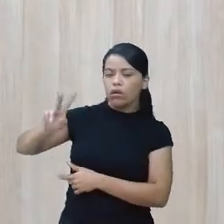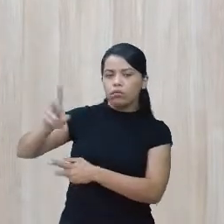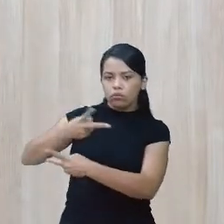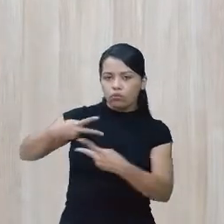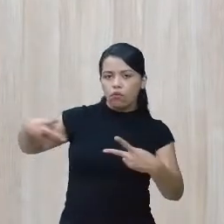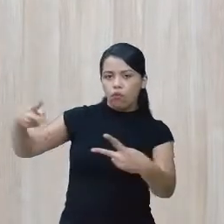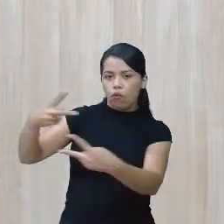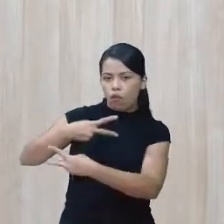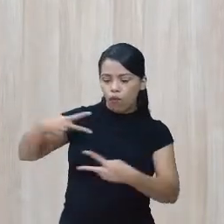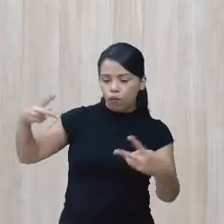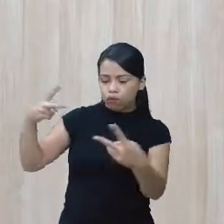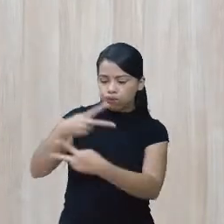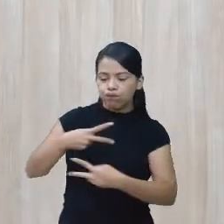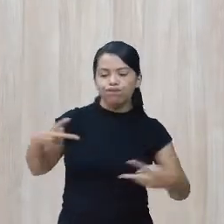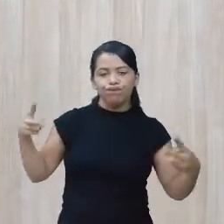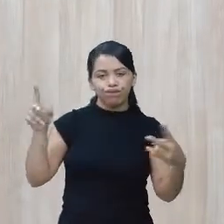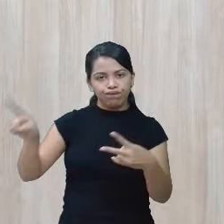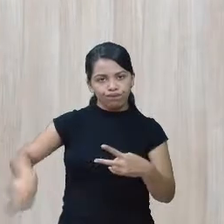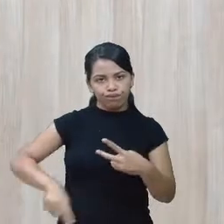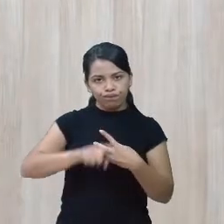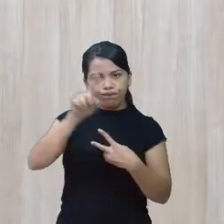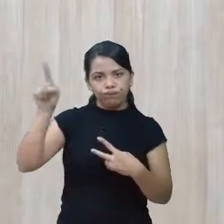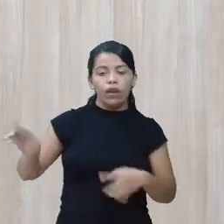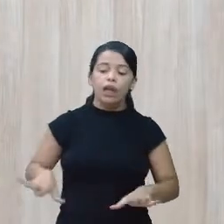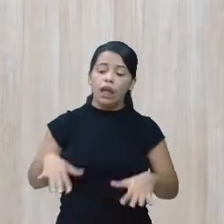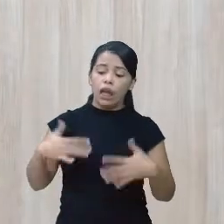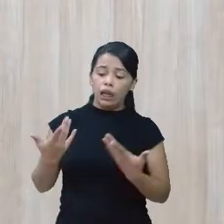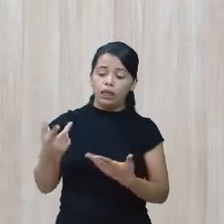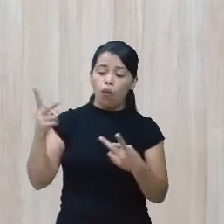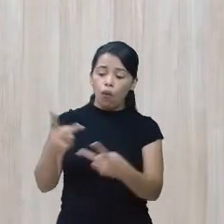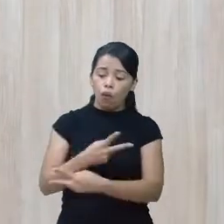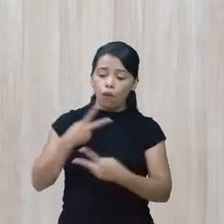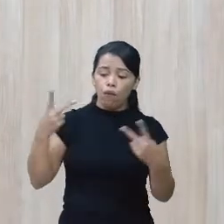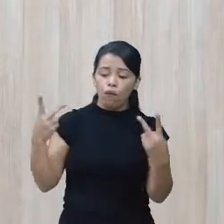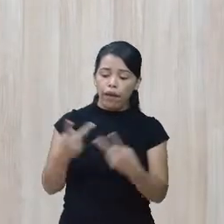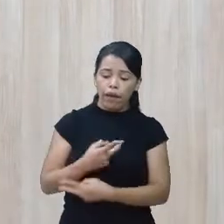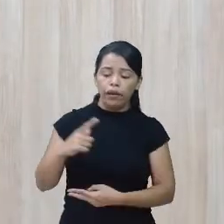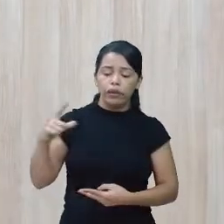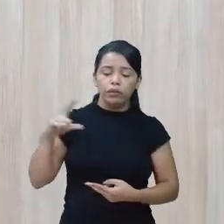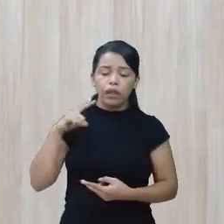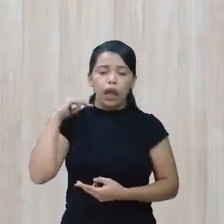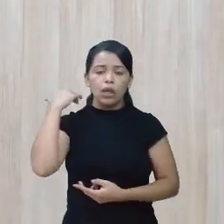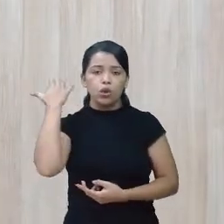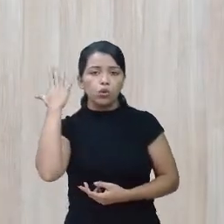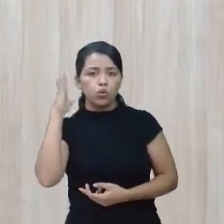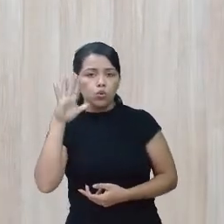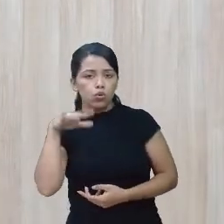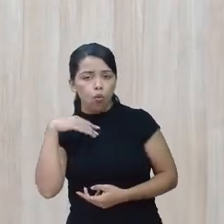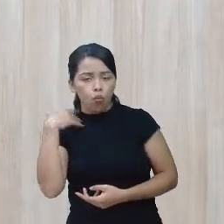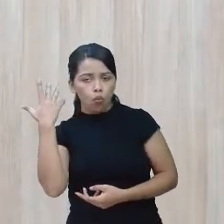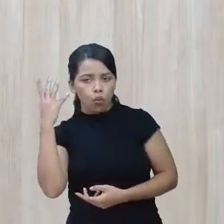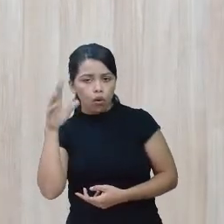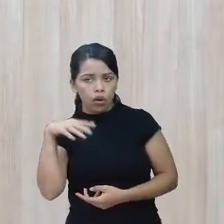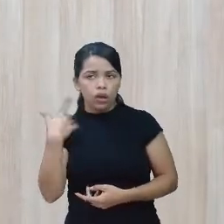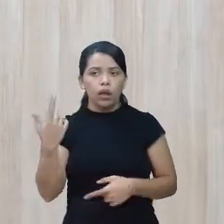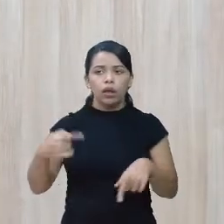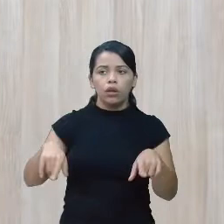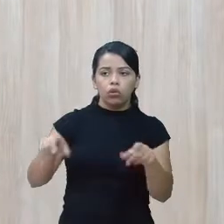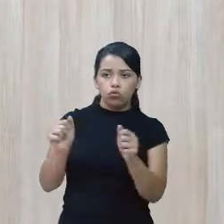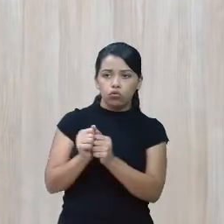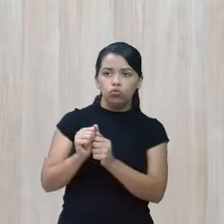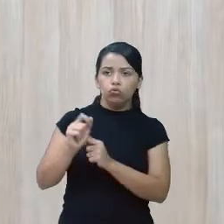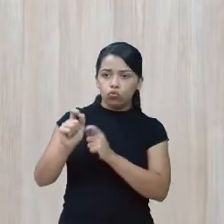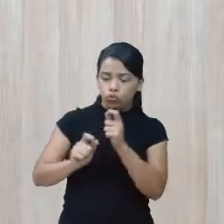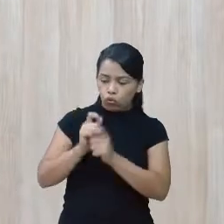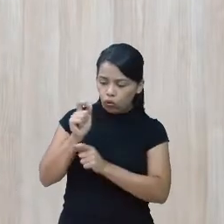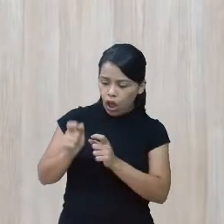que pode, o vento produz várias sonoridades. Mas aí a gente ouve um pouco do vento, um pouco também da sonoridade dos